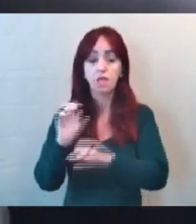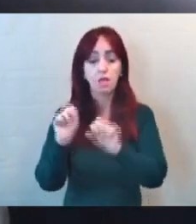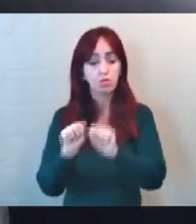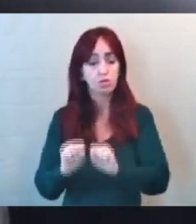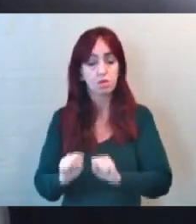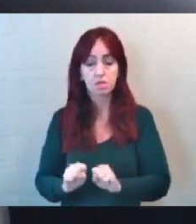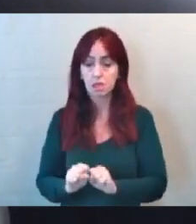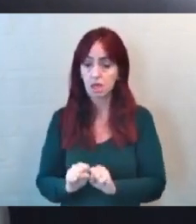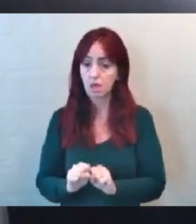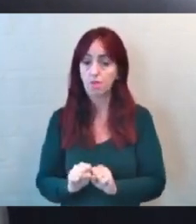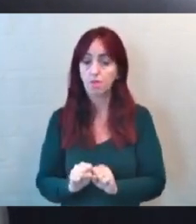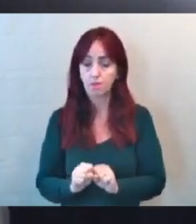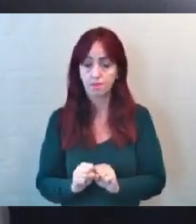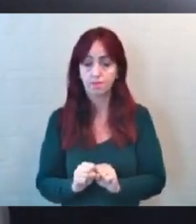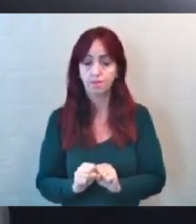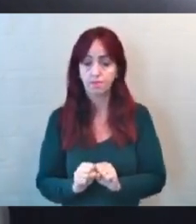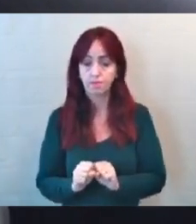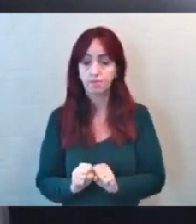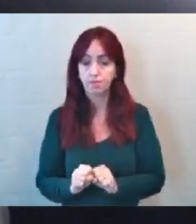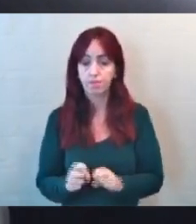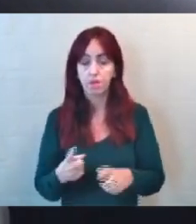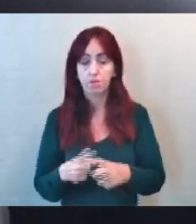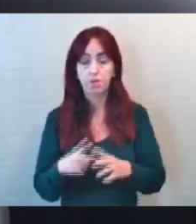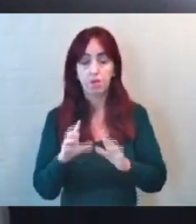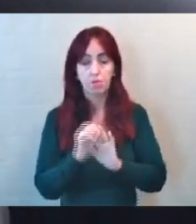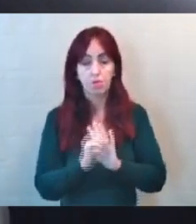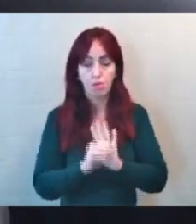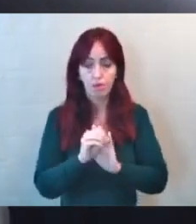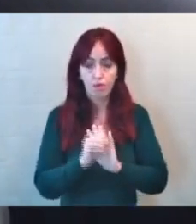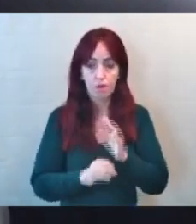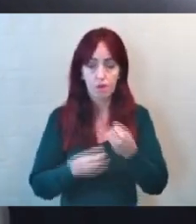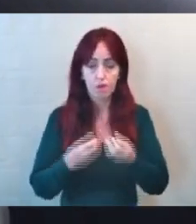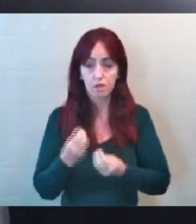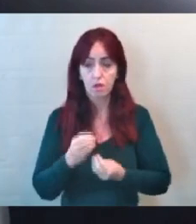em diálogo por ofício.